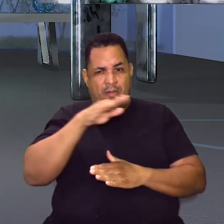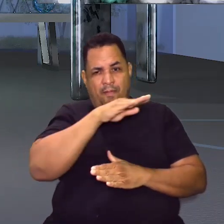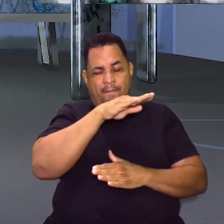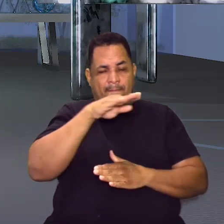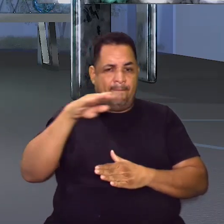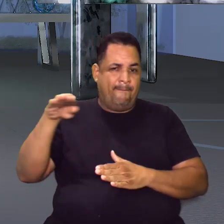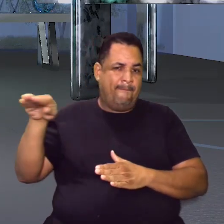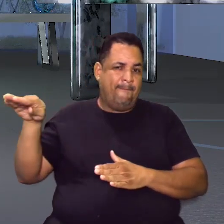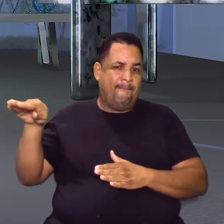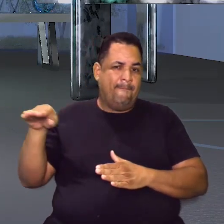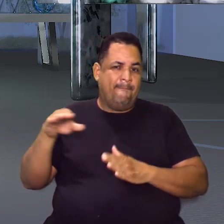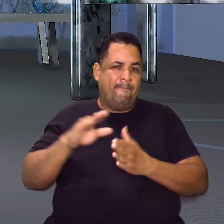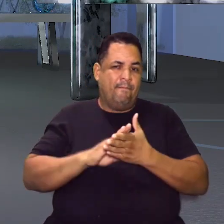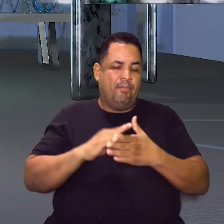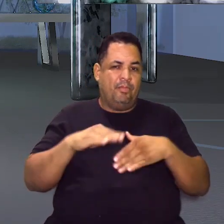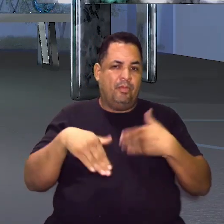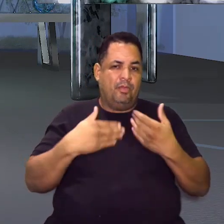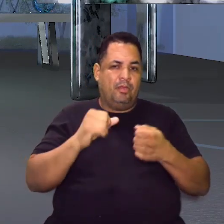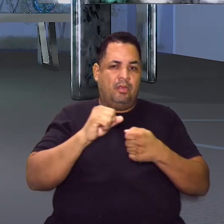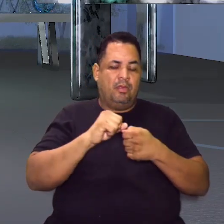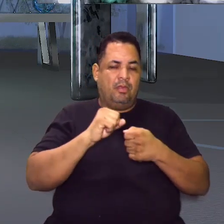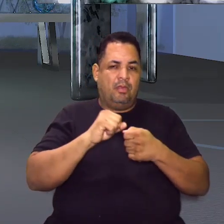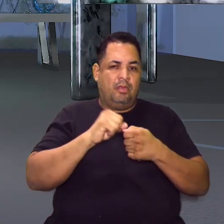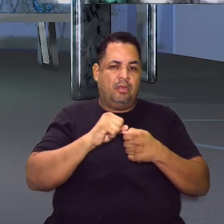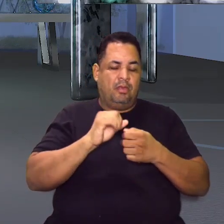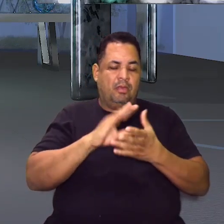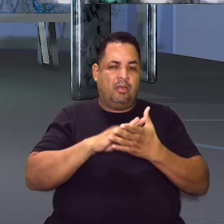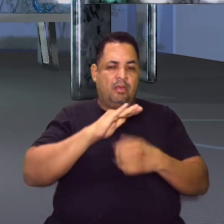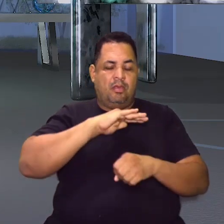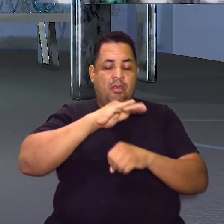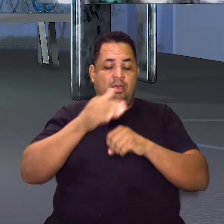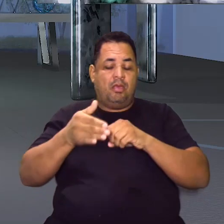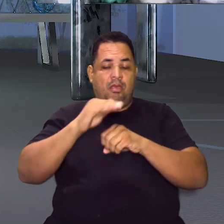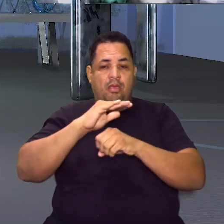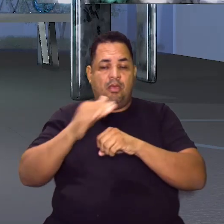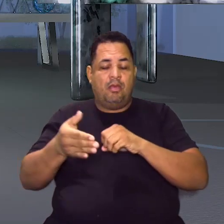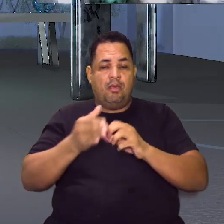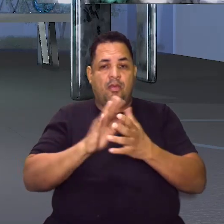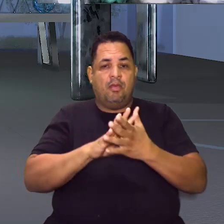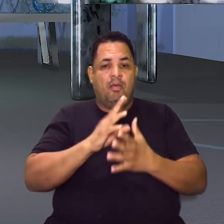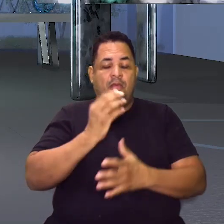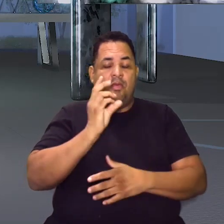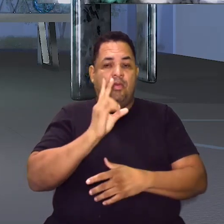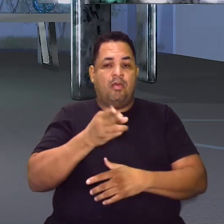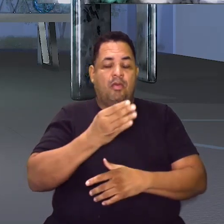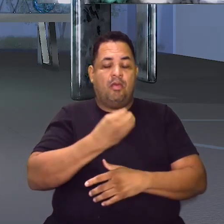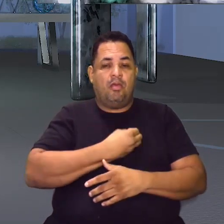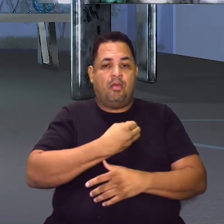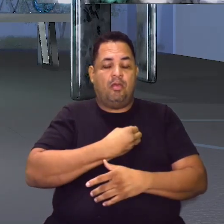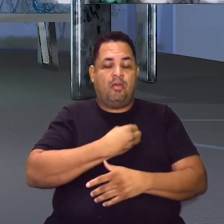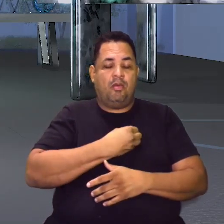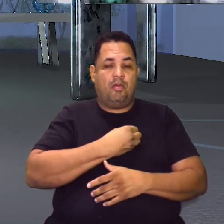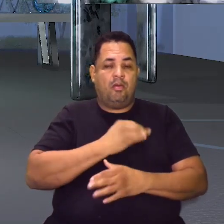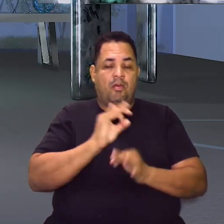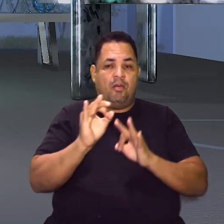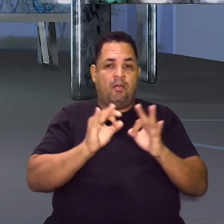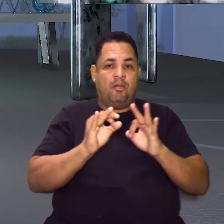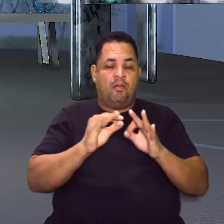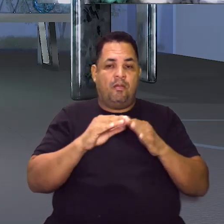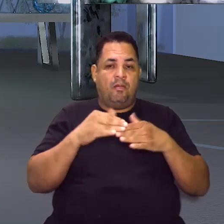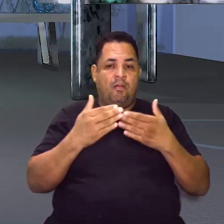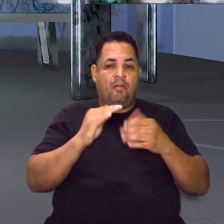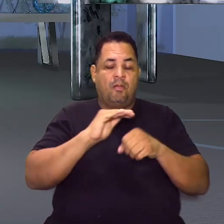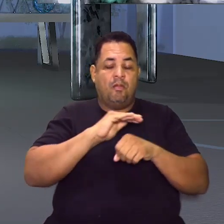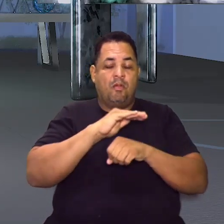estão no mesmo período, ao fazer a distribuição eletrônica, eles apresentam o mesmo número de níveis